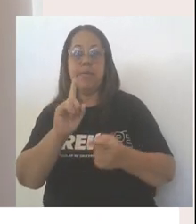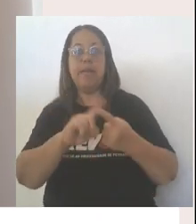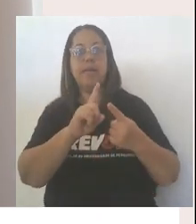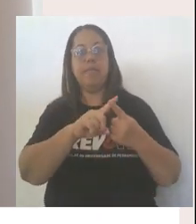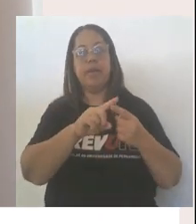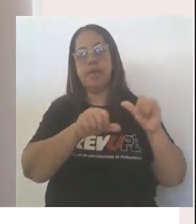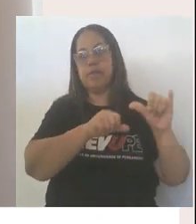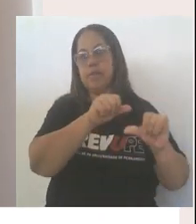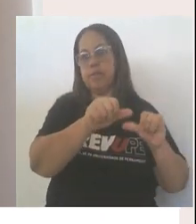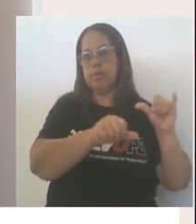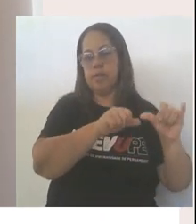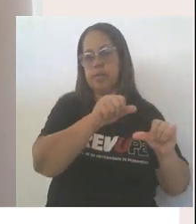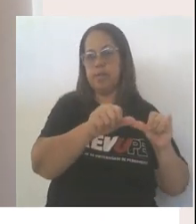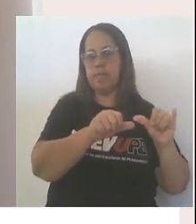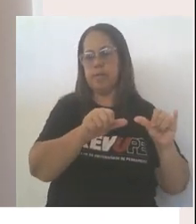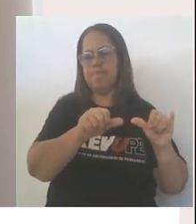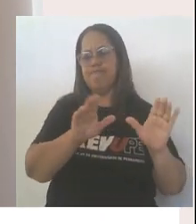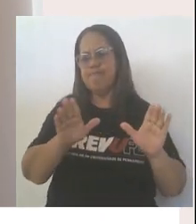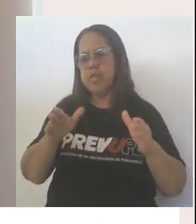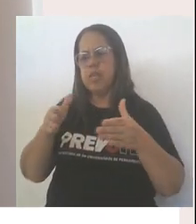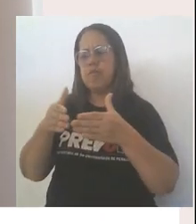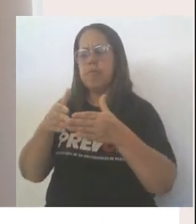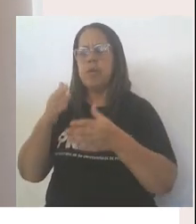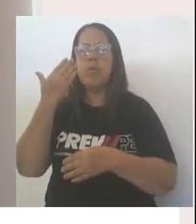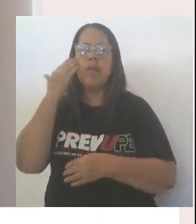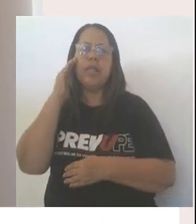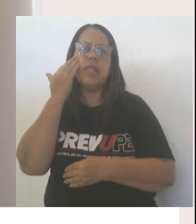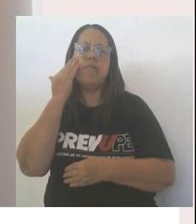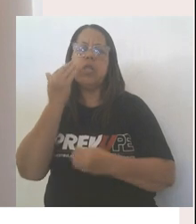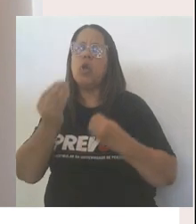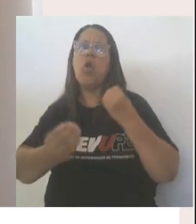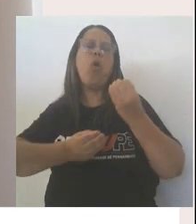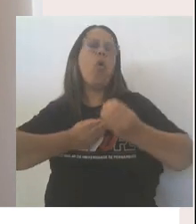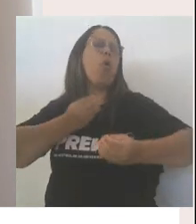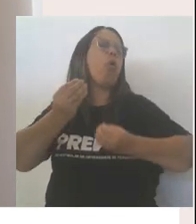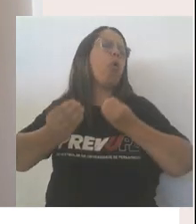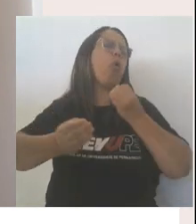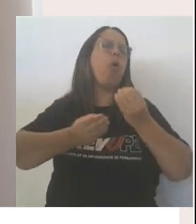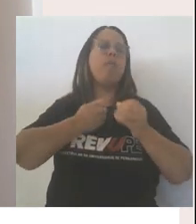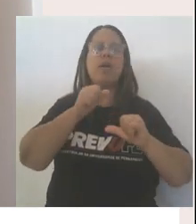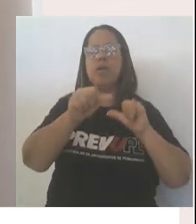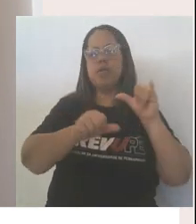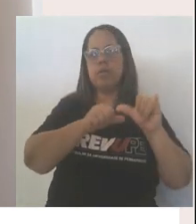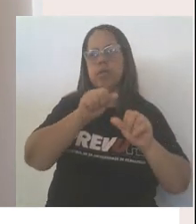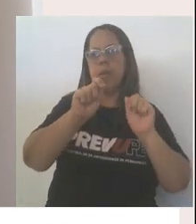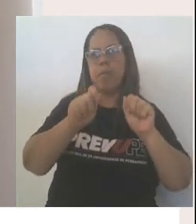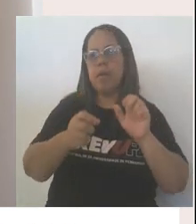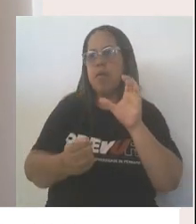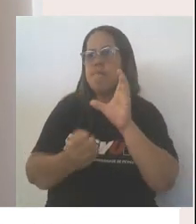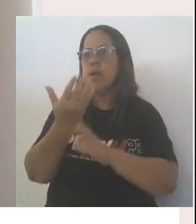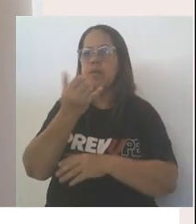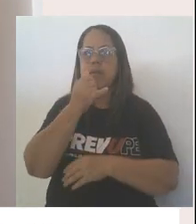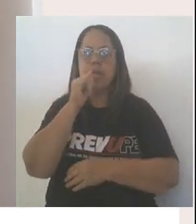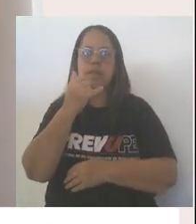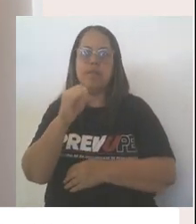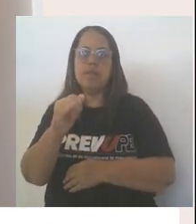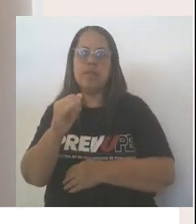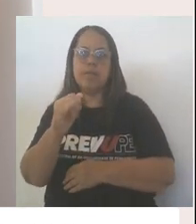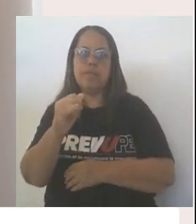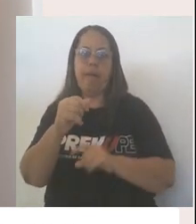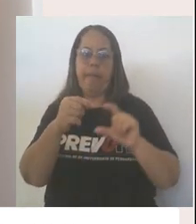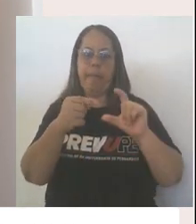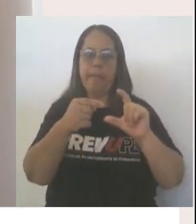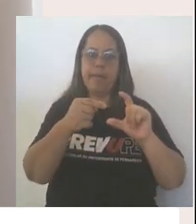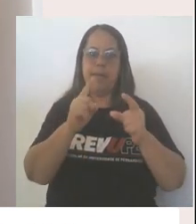reações químicas. Ela se concentra na compreensão de como as reações químicas podem gerar eletricidade, como em pilhas